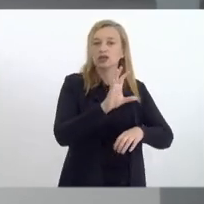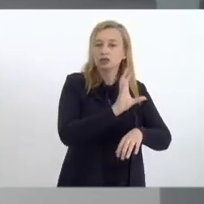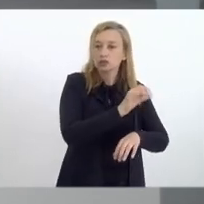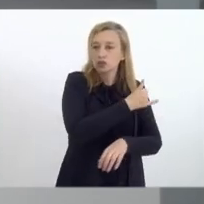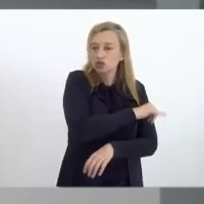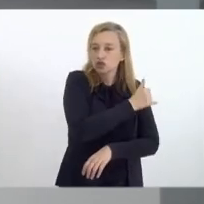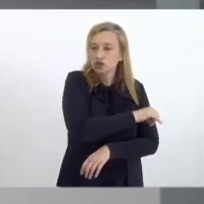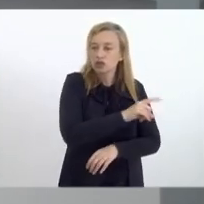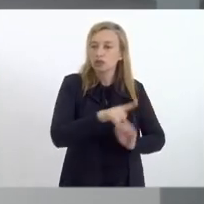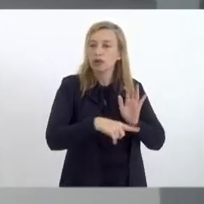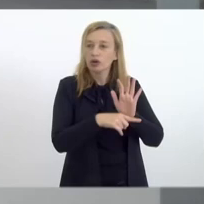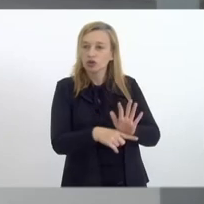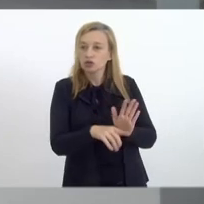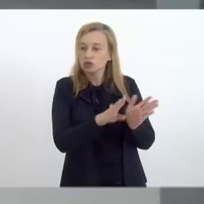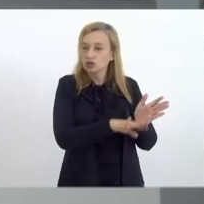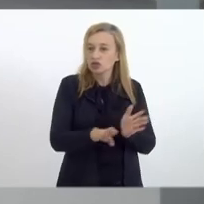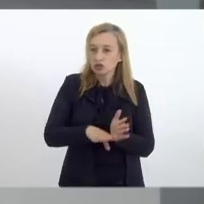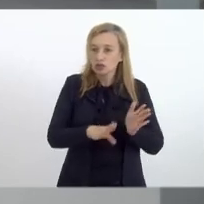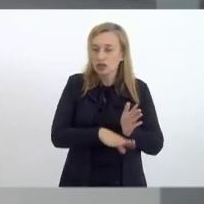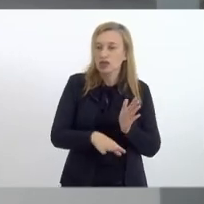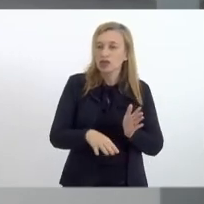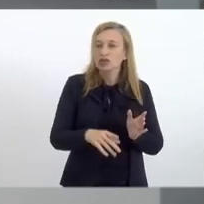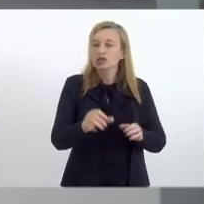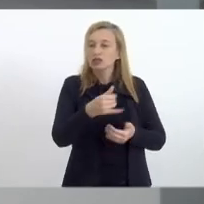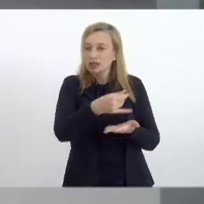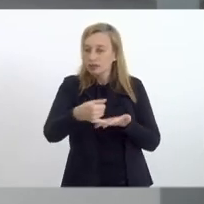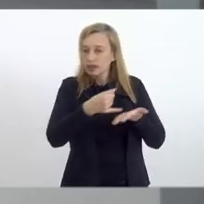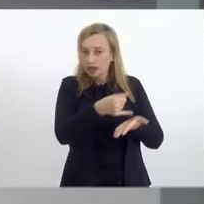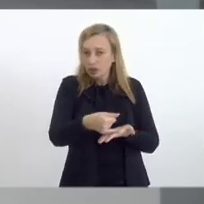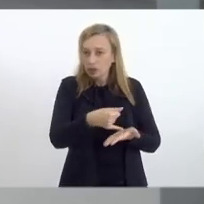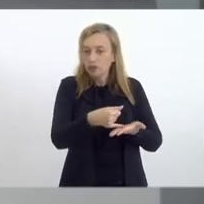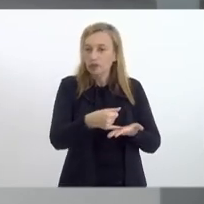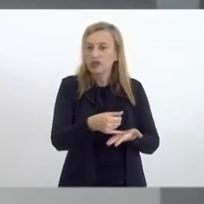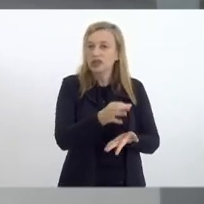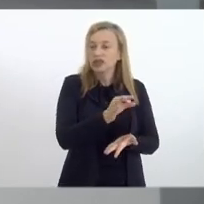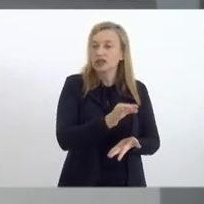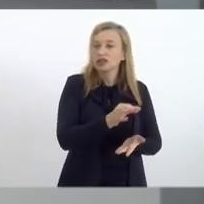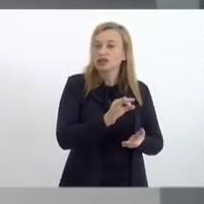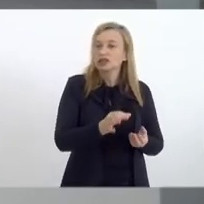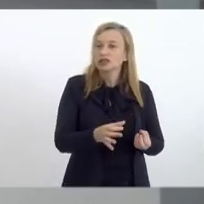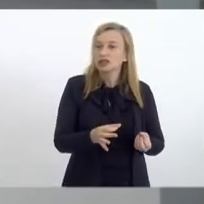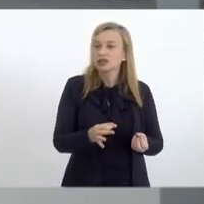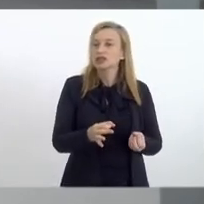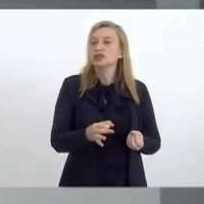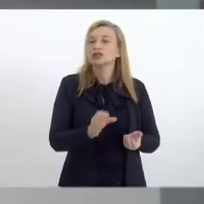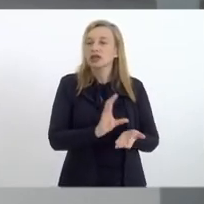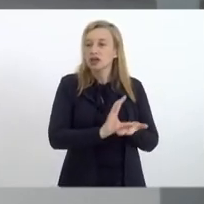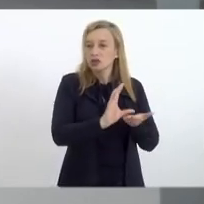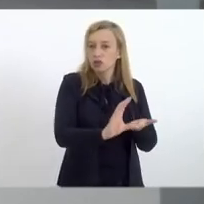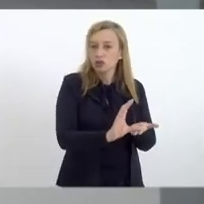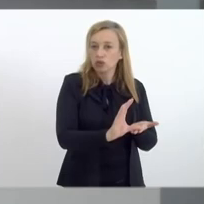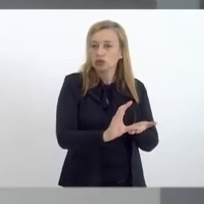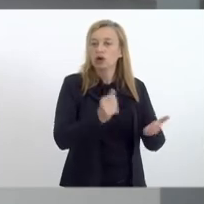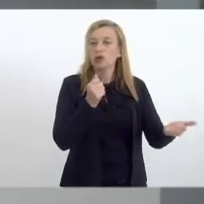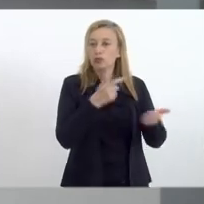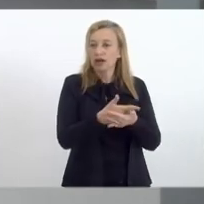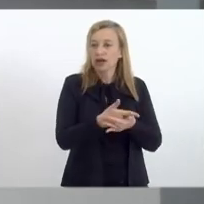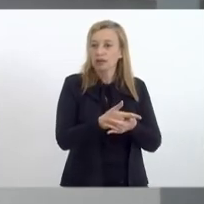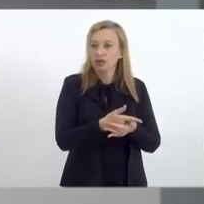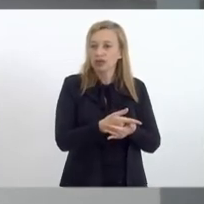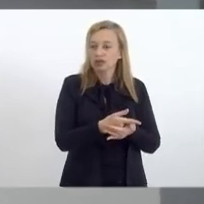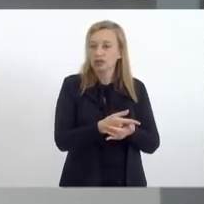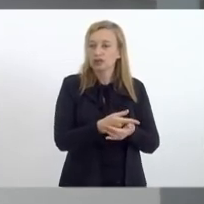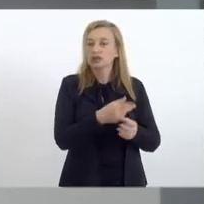para o custeio das despesas correntes e de capital da entidade, de forma segregada dos recursos destinados ao pagamento de